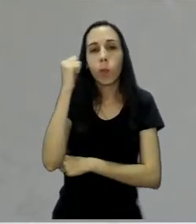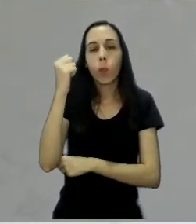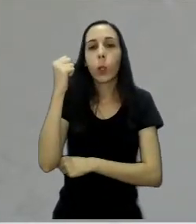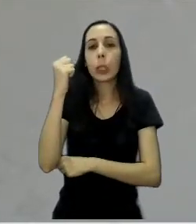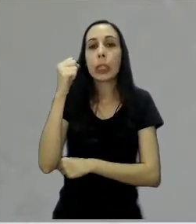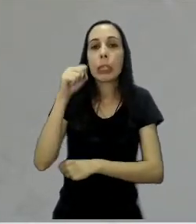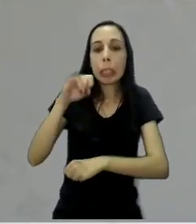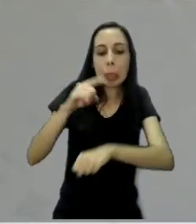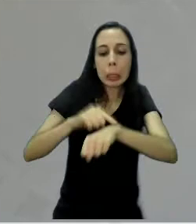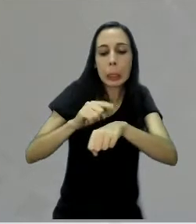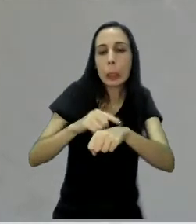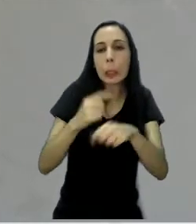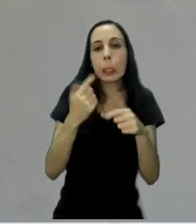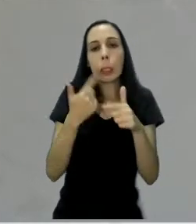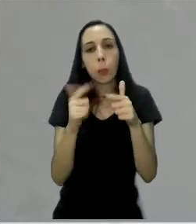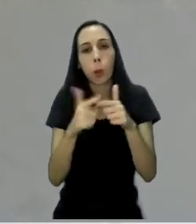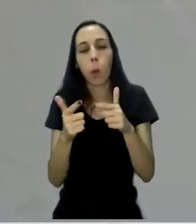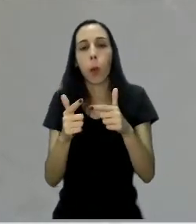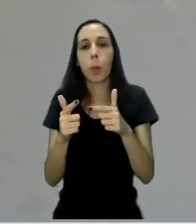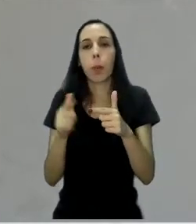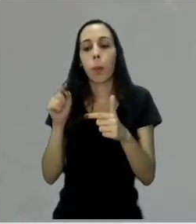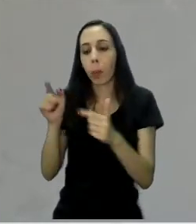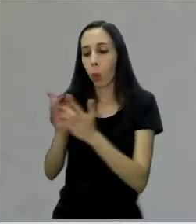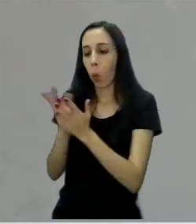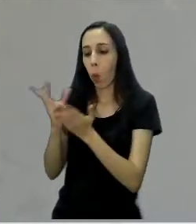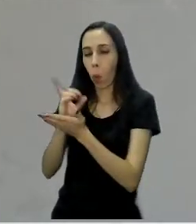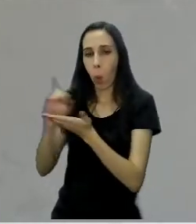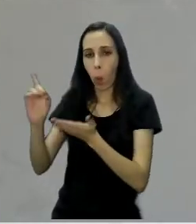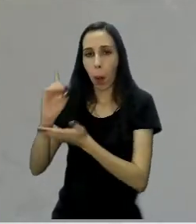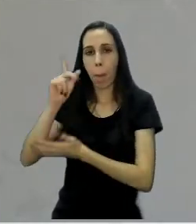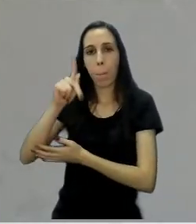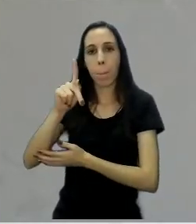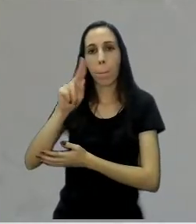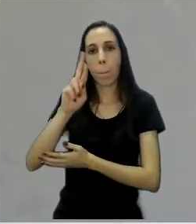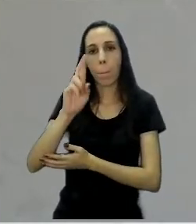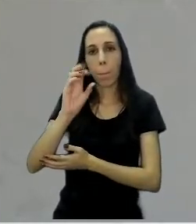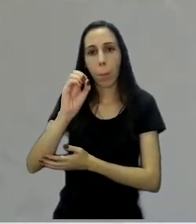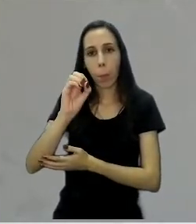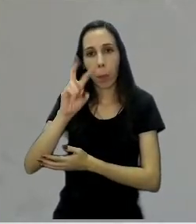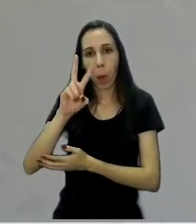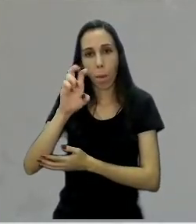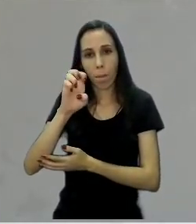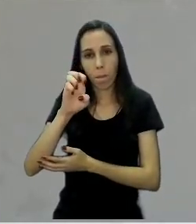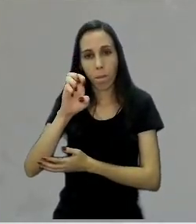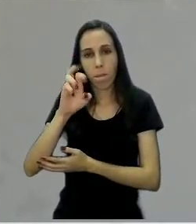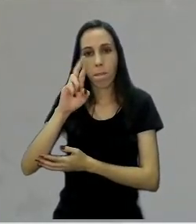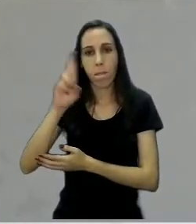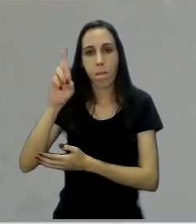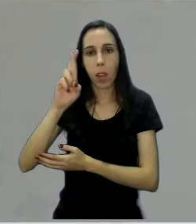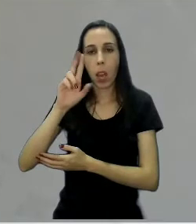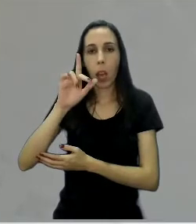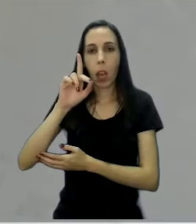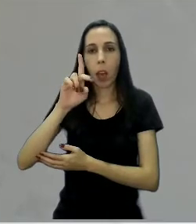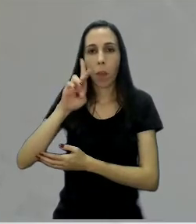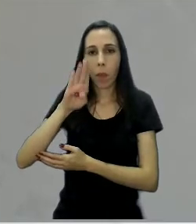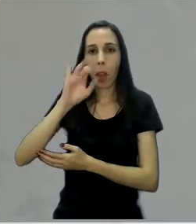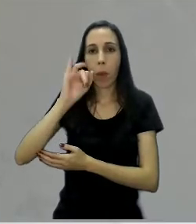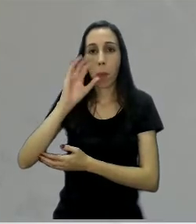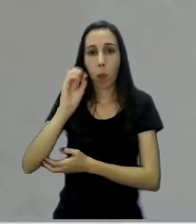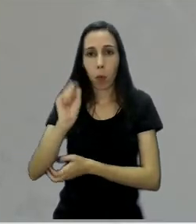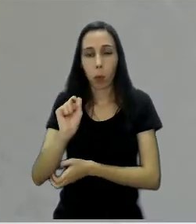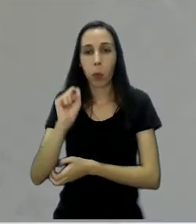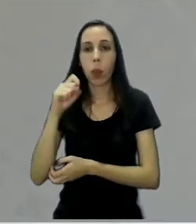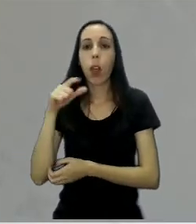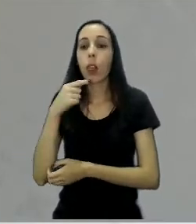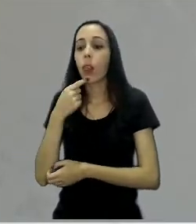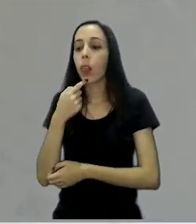de crise. No livro de Provérbios, nós encontramos o seguinte, diz assim: o